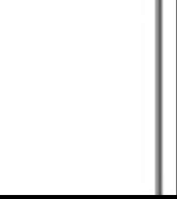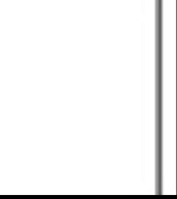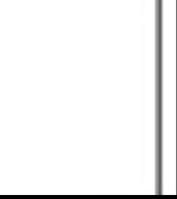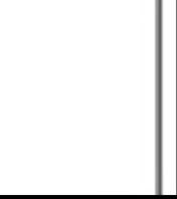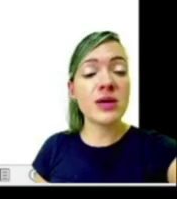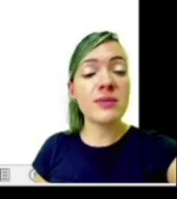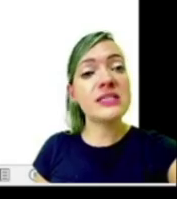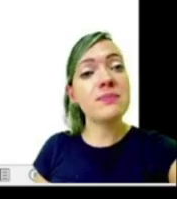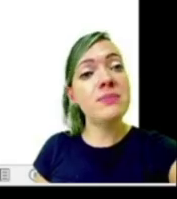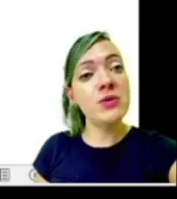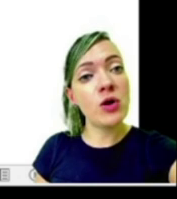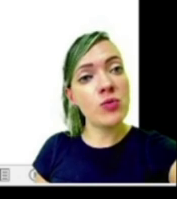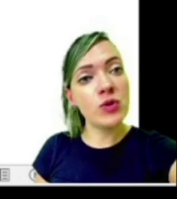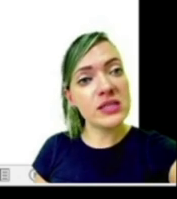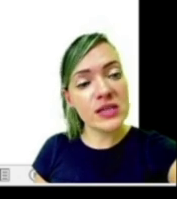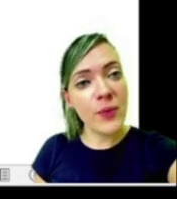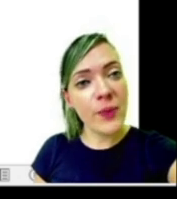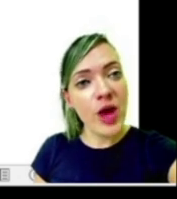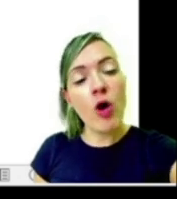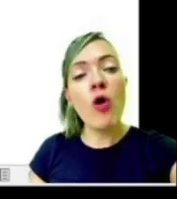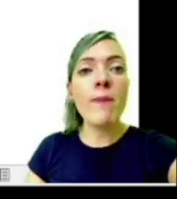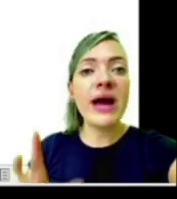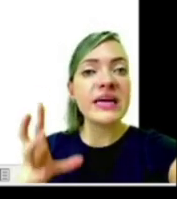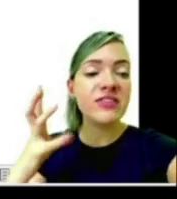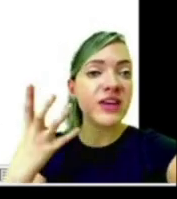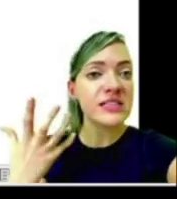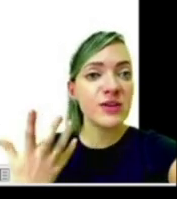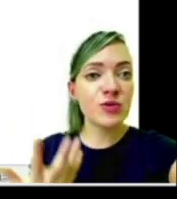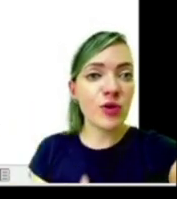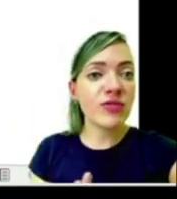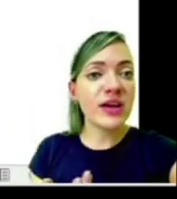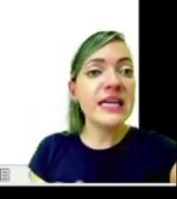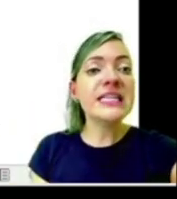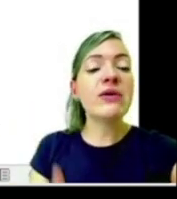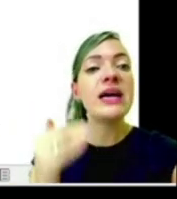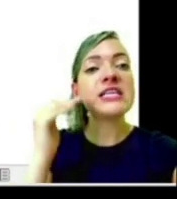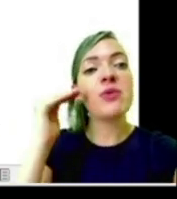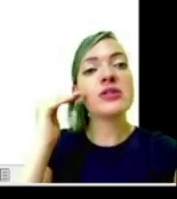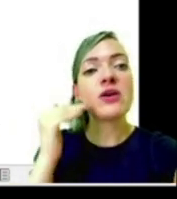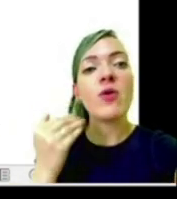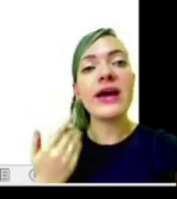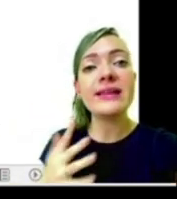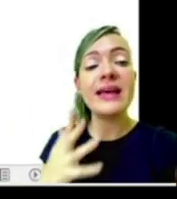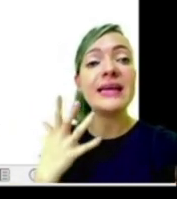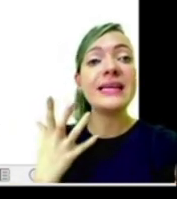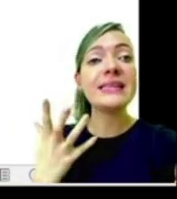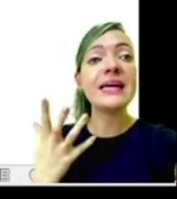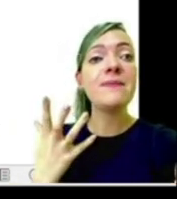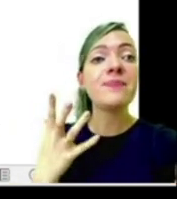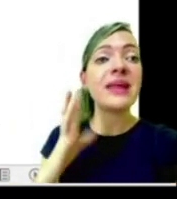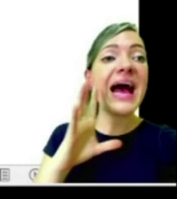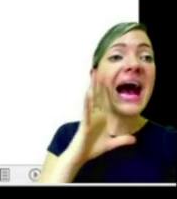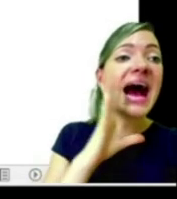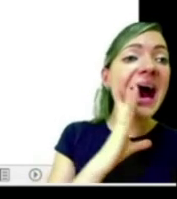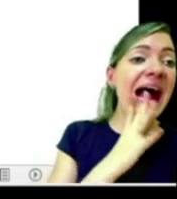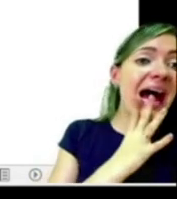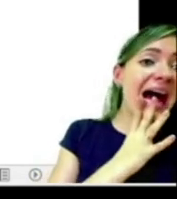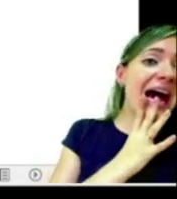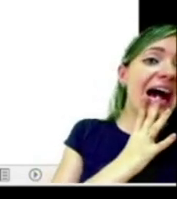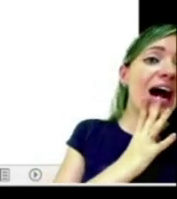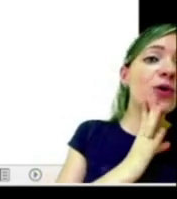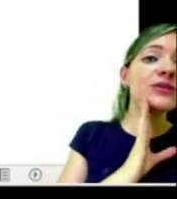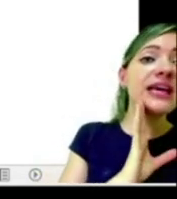contaminantes. Isso chama-se bioacumulação ou magnificação trófica. Então, a resposta correta é letra A,